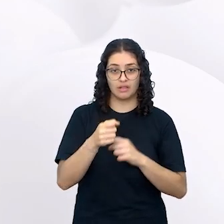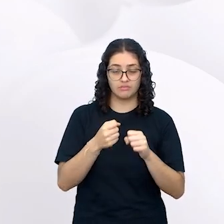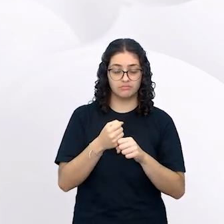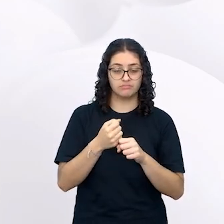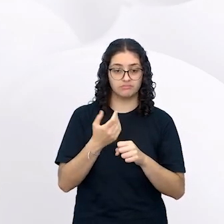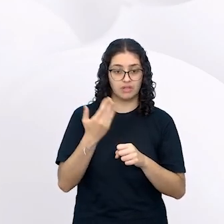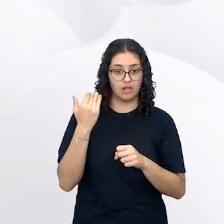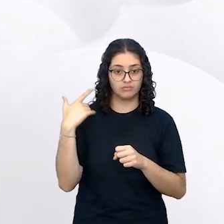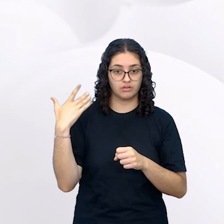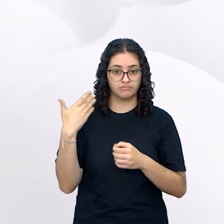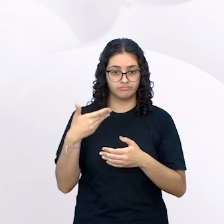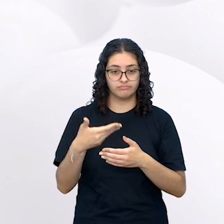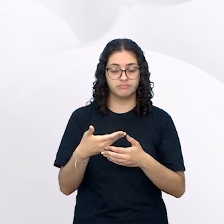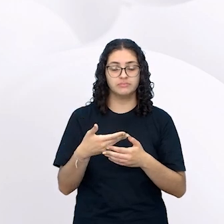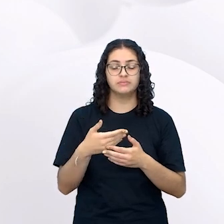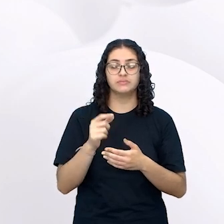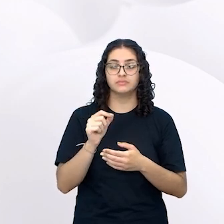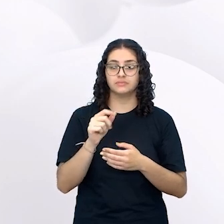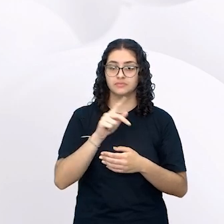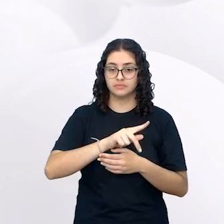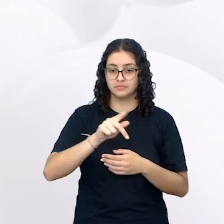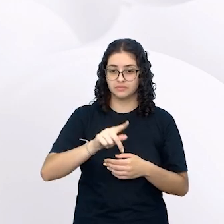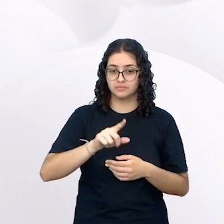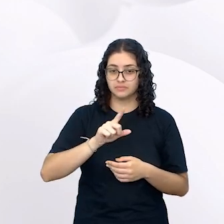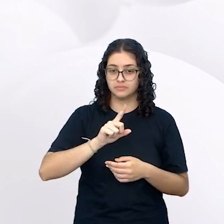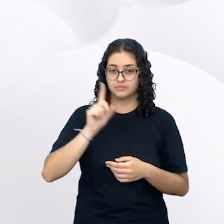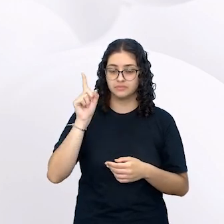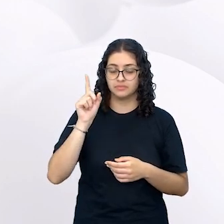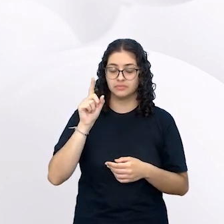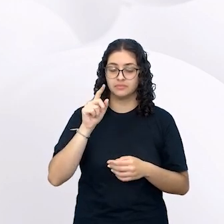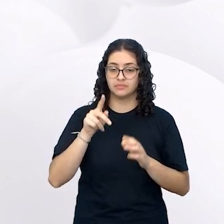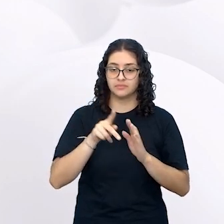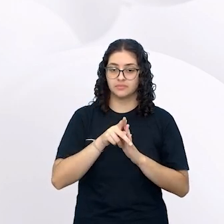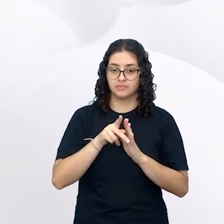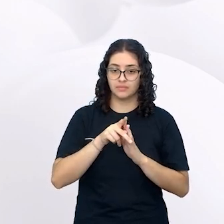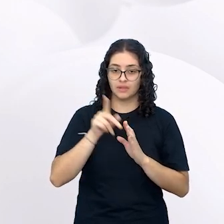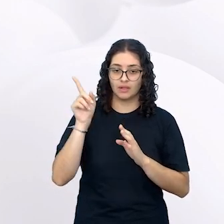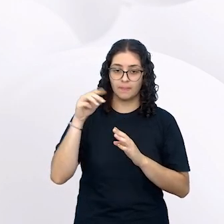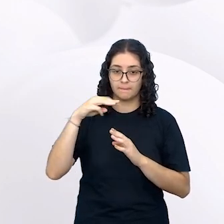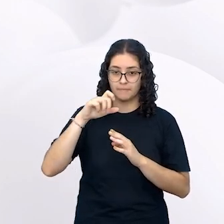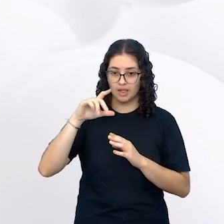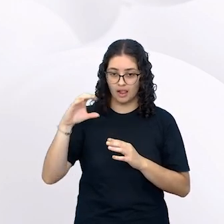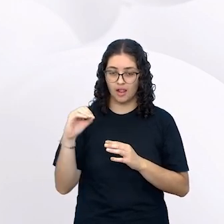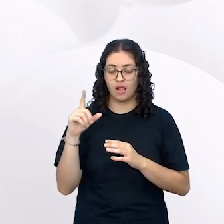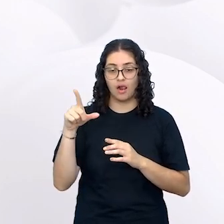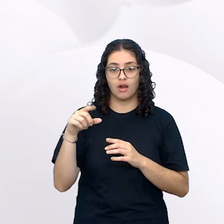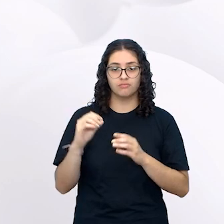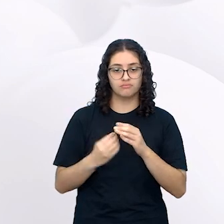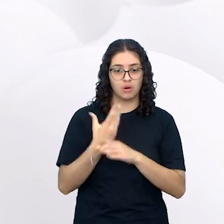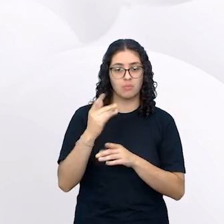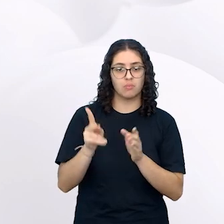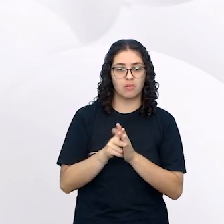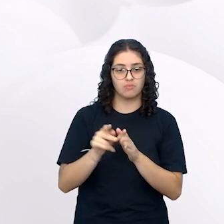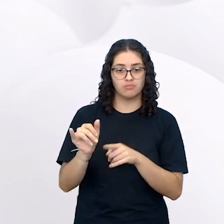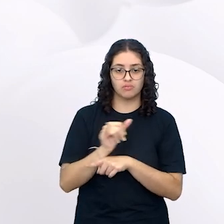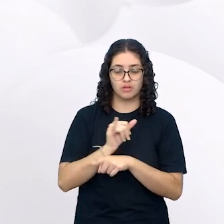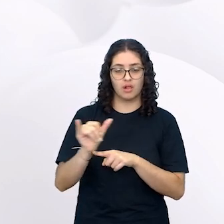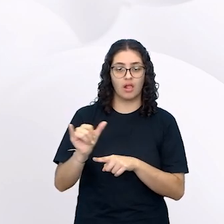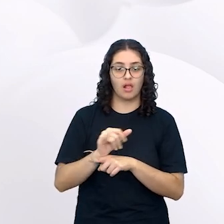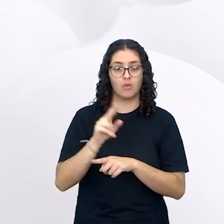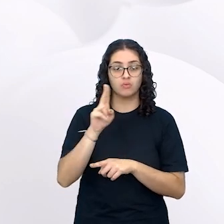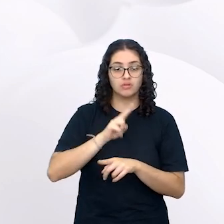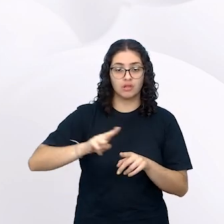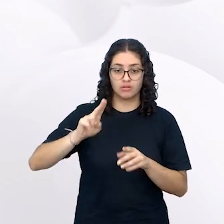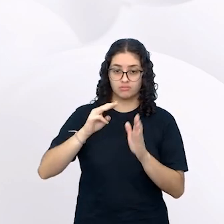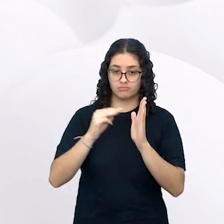a professora da Escola Estadual Barão Homem de Melo, ela criou uma estratégia usando uma metodologia,